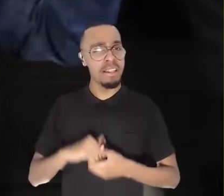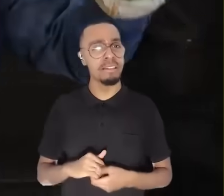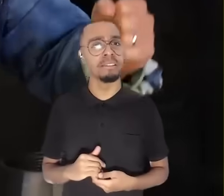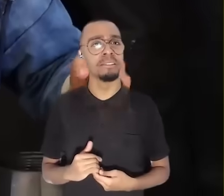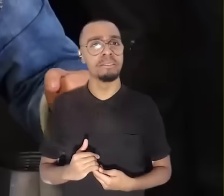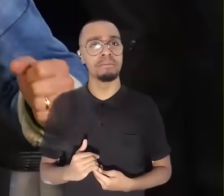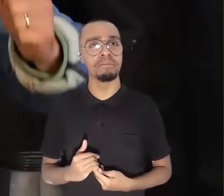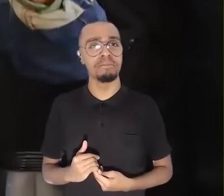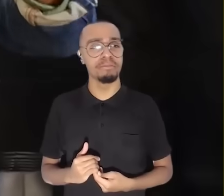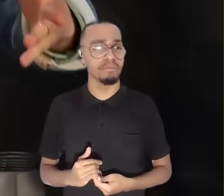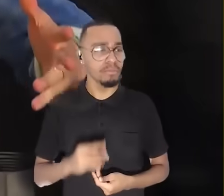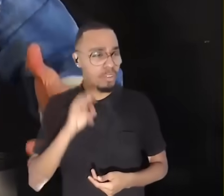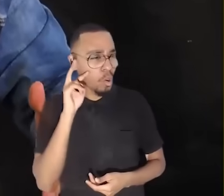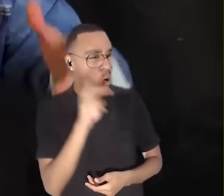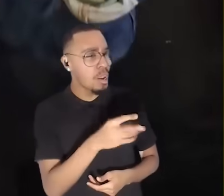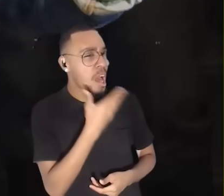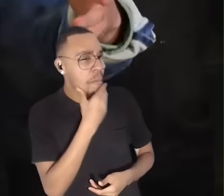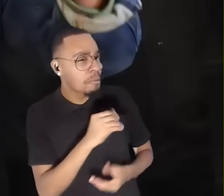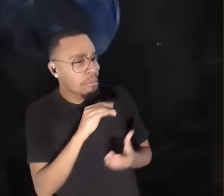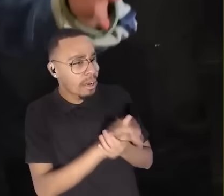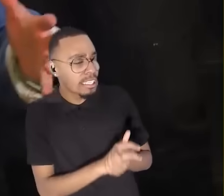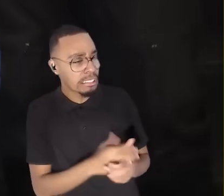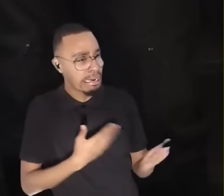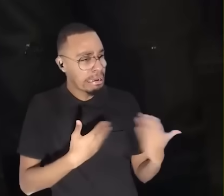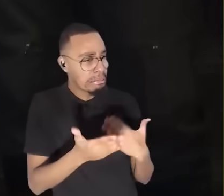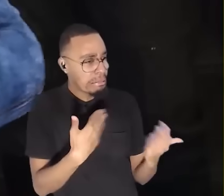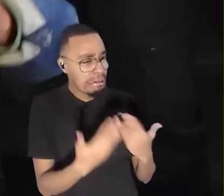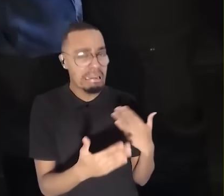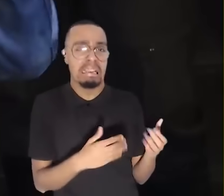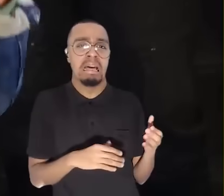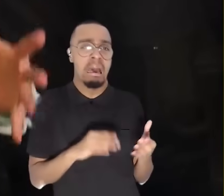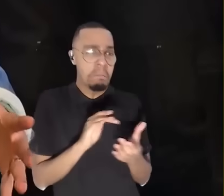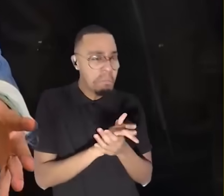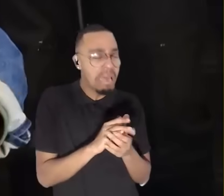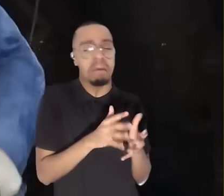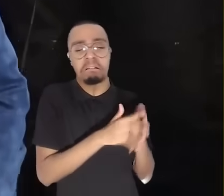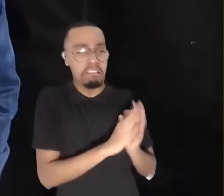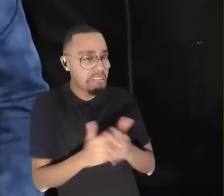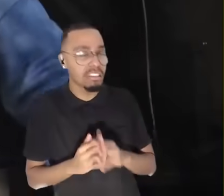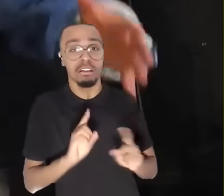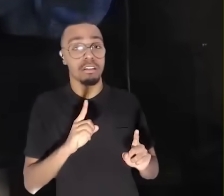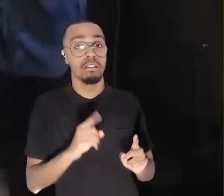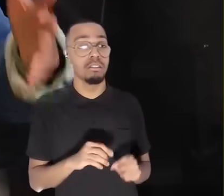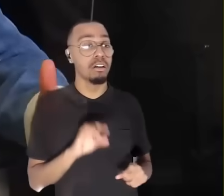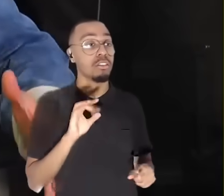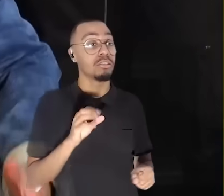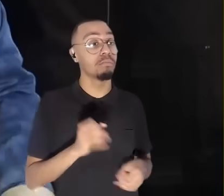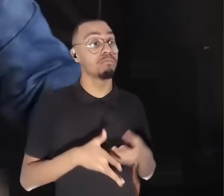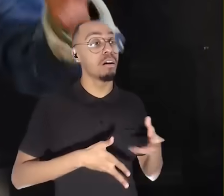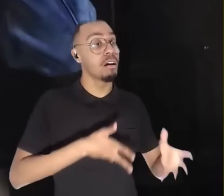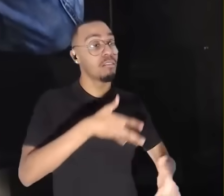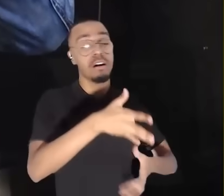fala, olha para o teu marido e fala. Não é falar para ele, não é brigar com ele. Há uma bênção no teu casamento,